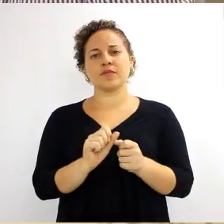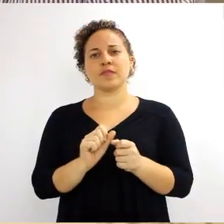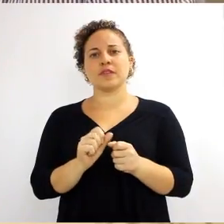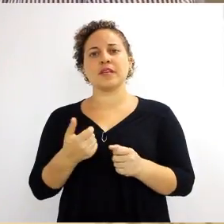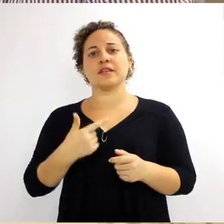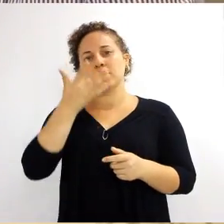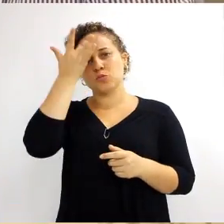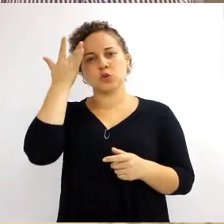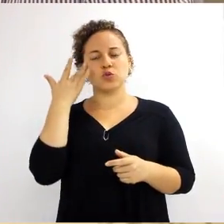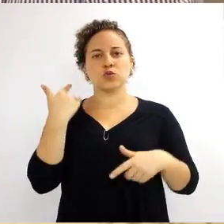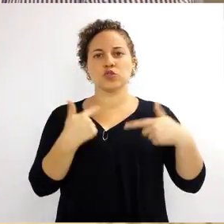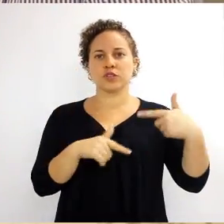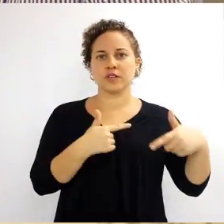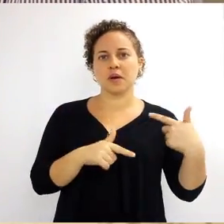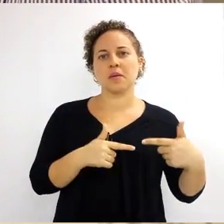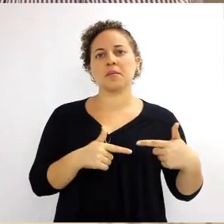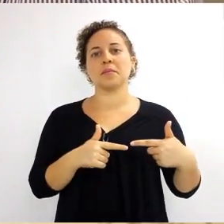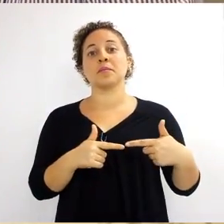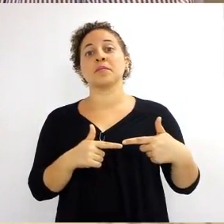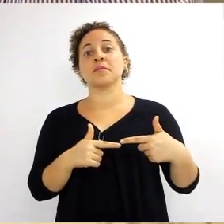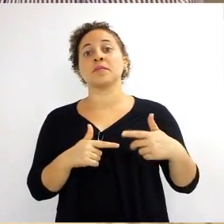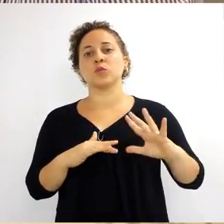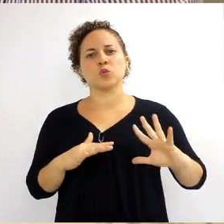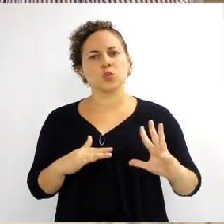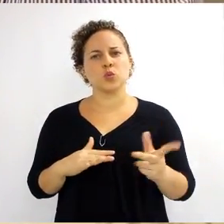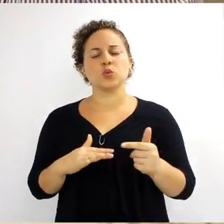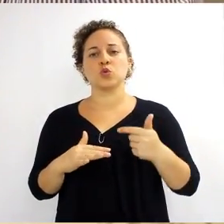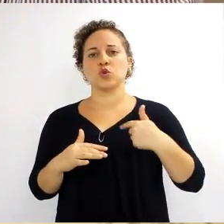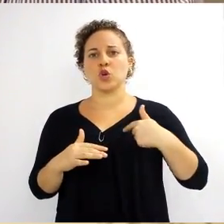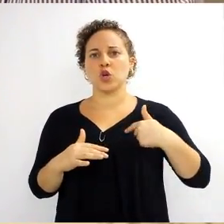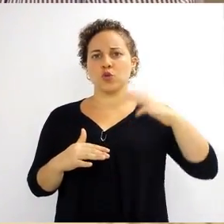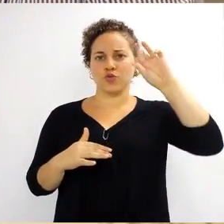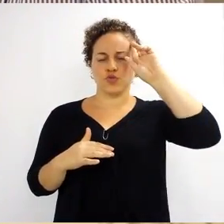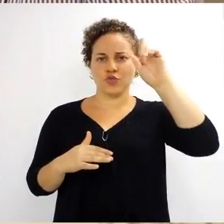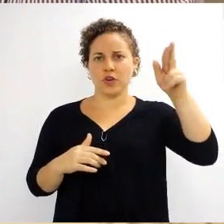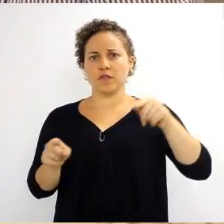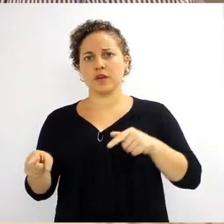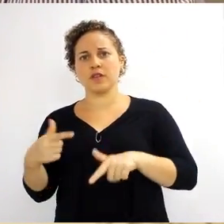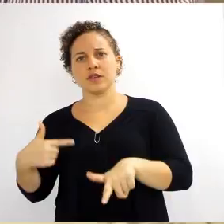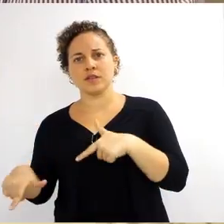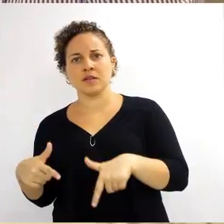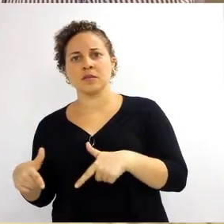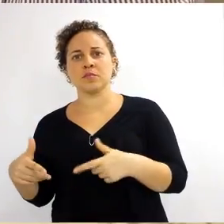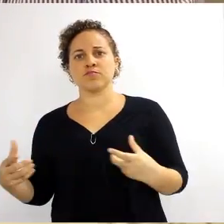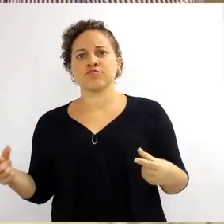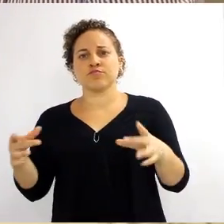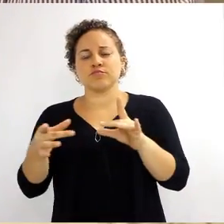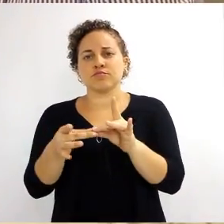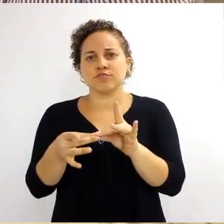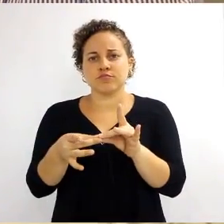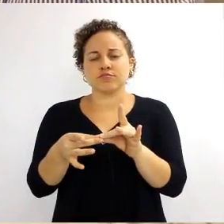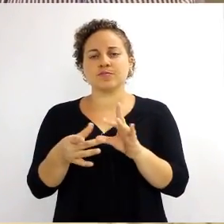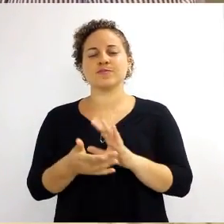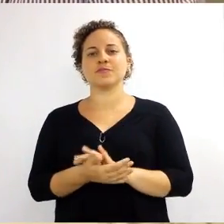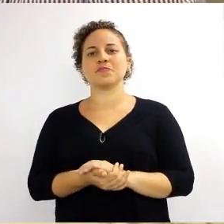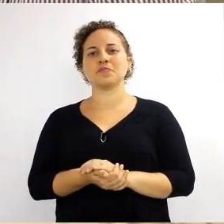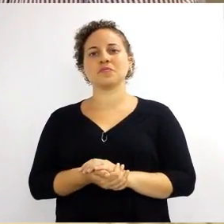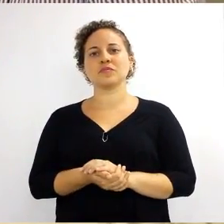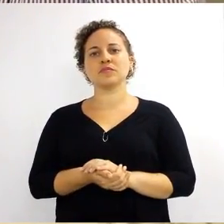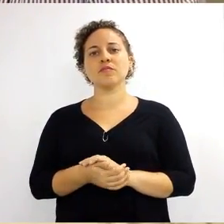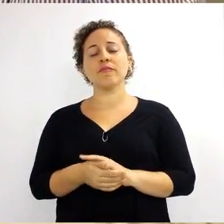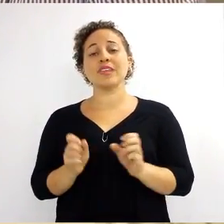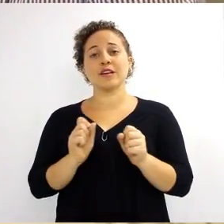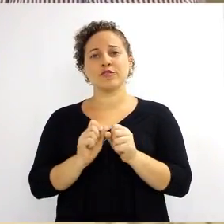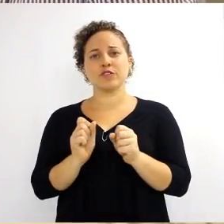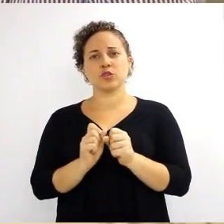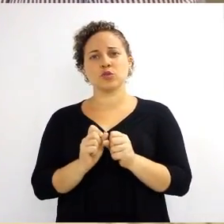do empregador, né? E a CPATP do órgão, a mesma coisa. Ele é